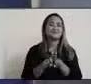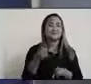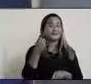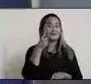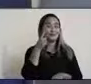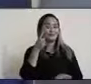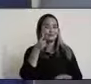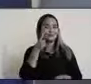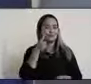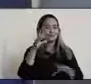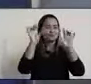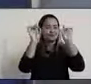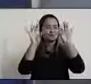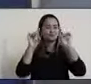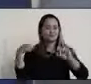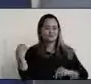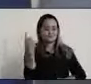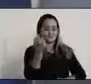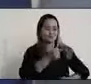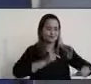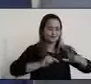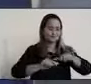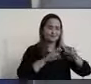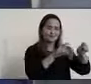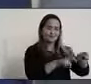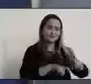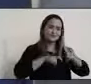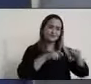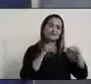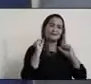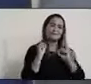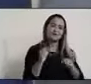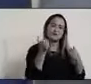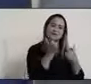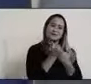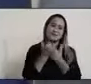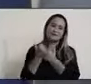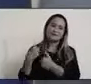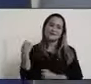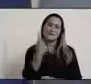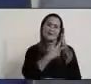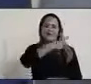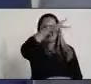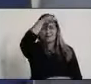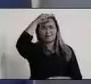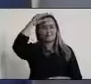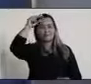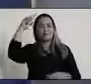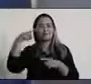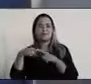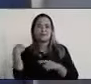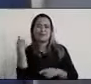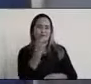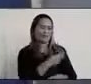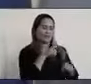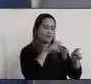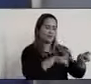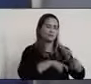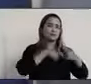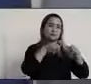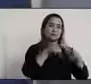produtores, para que nós possamos dar apoio ao nosso prefeito. Porque a nossa agricultura realmente, a nível de Estado, está